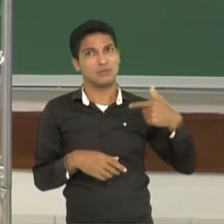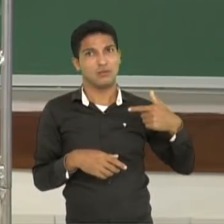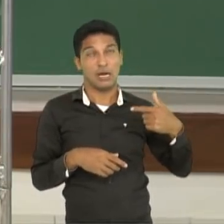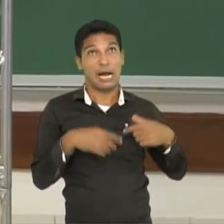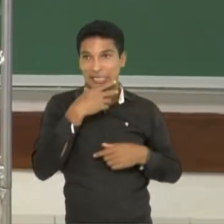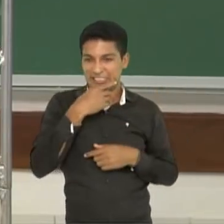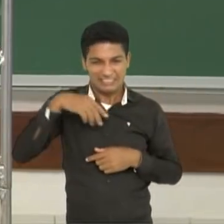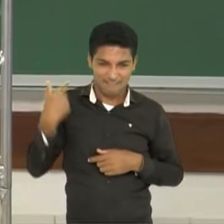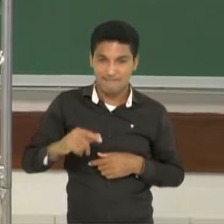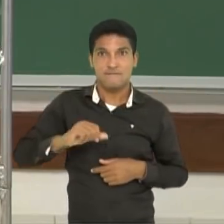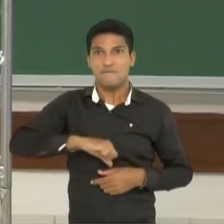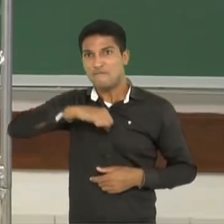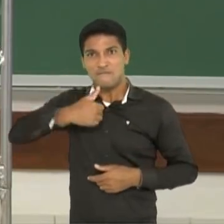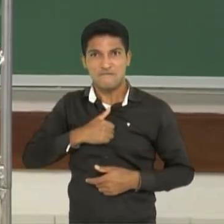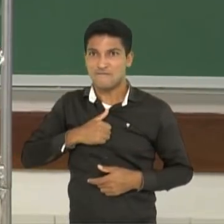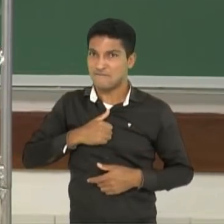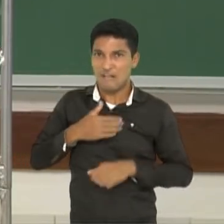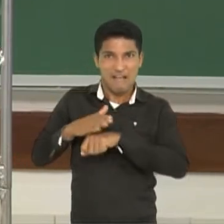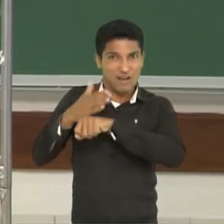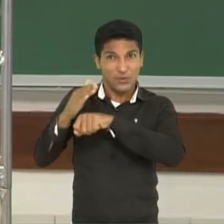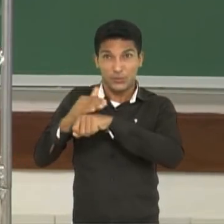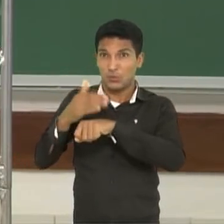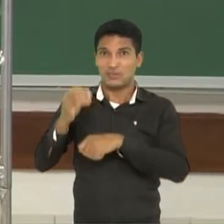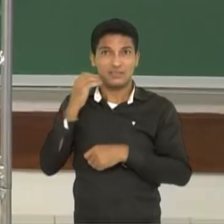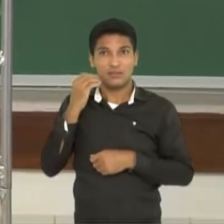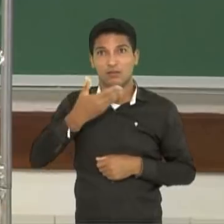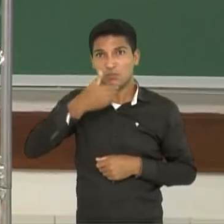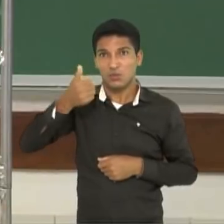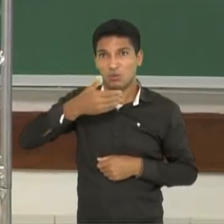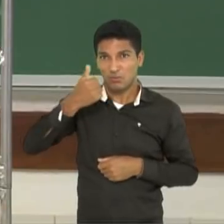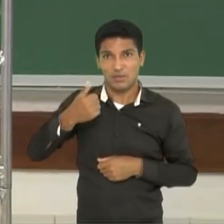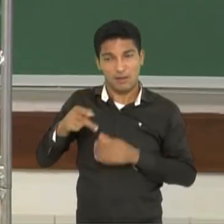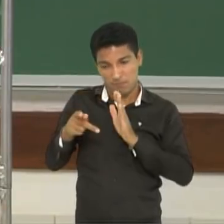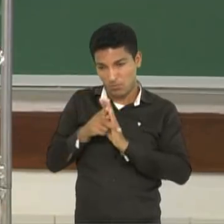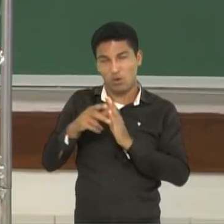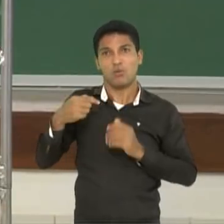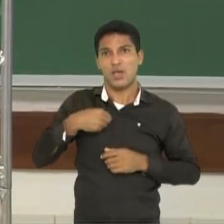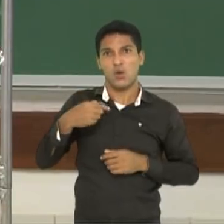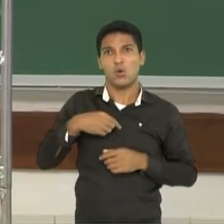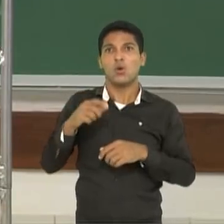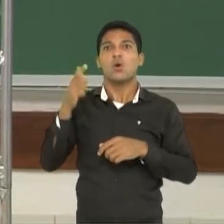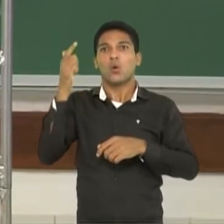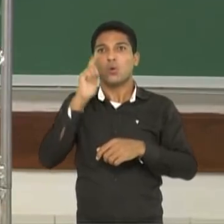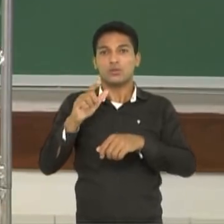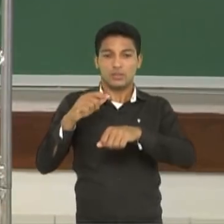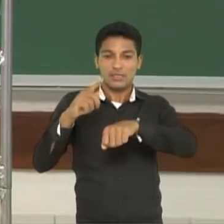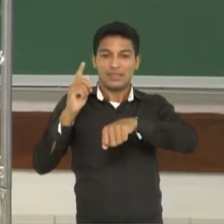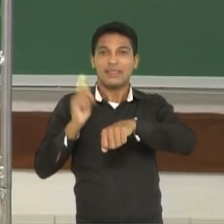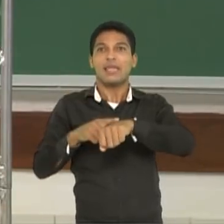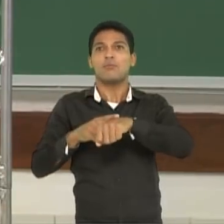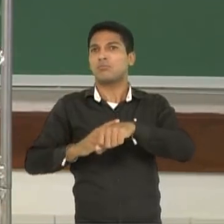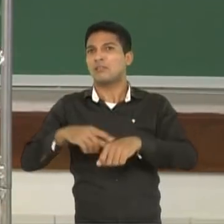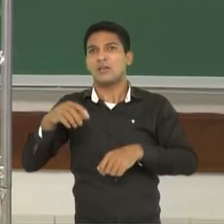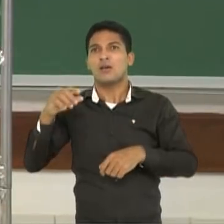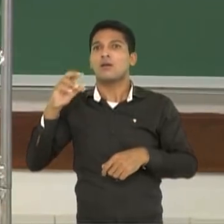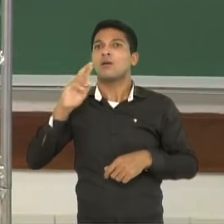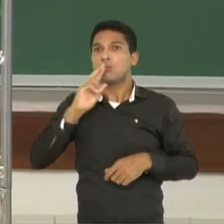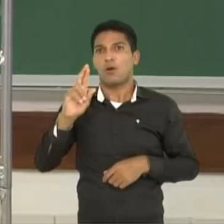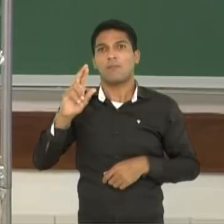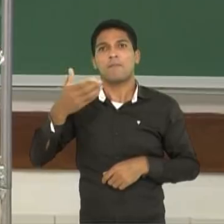ver se ele está conseguindo realmente melhorar, se não, e o que ele pode fazer para melhorar. Então essa é uma competição